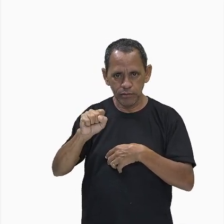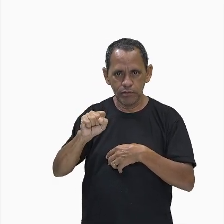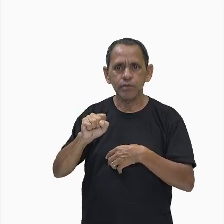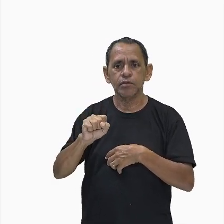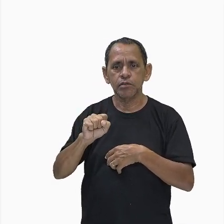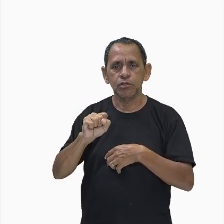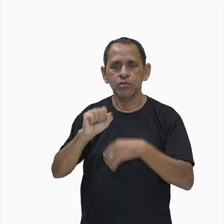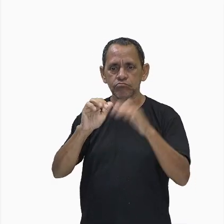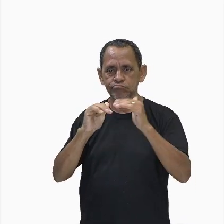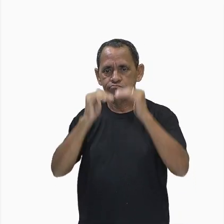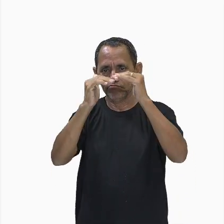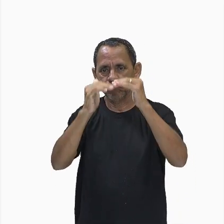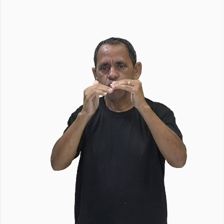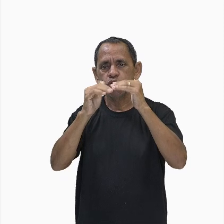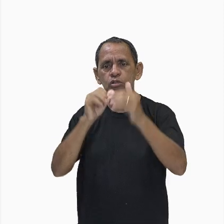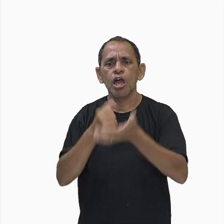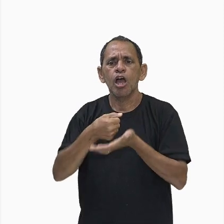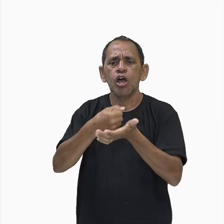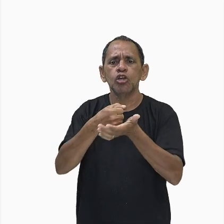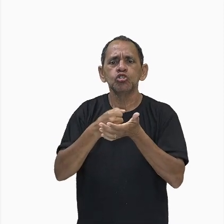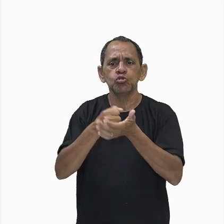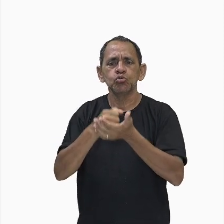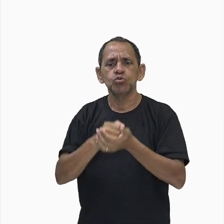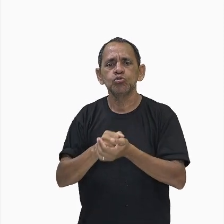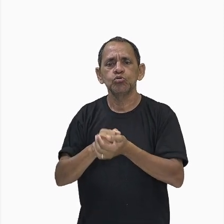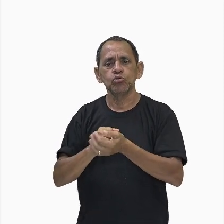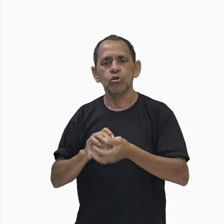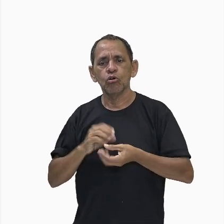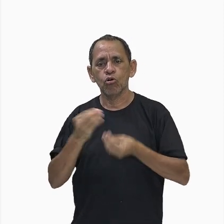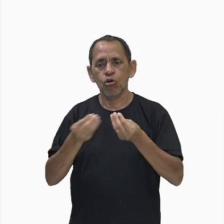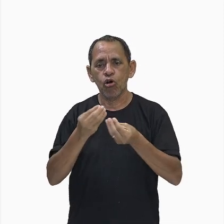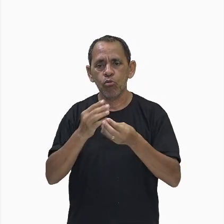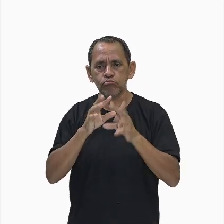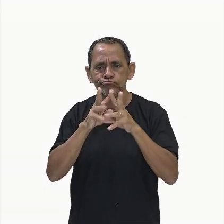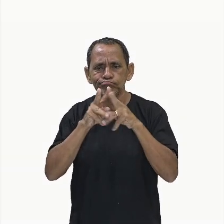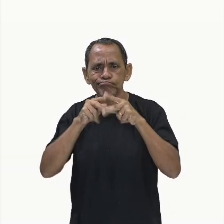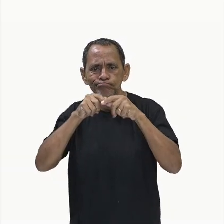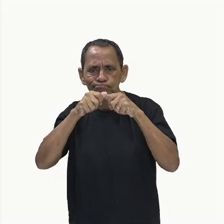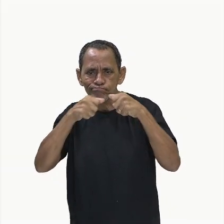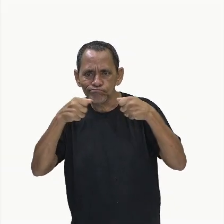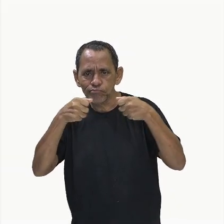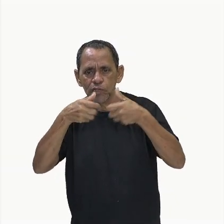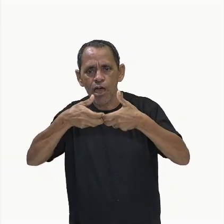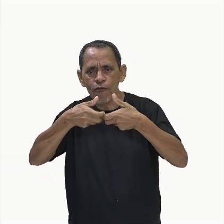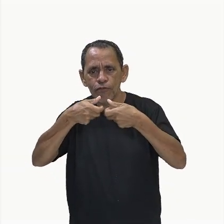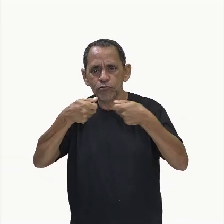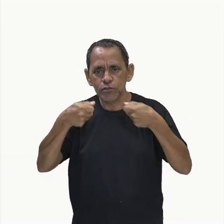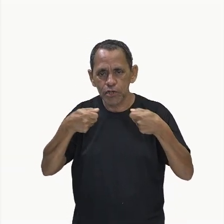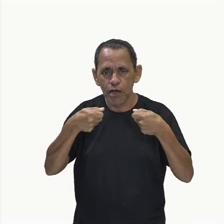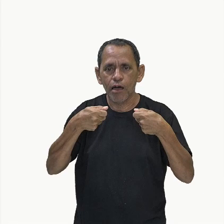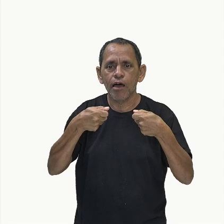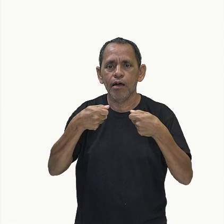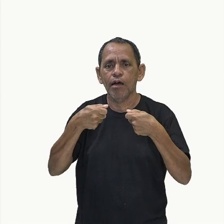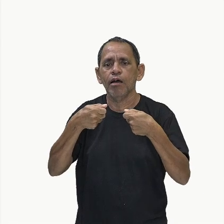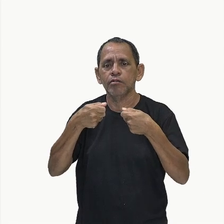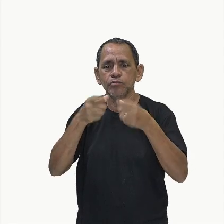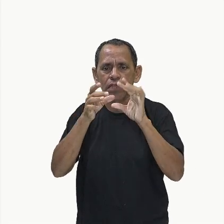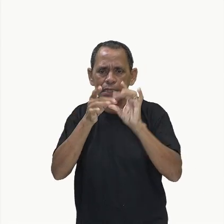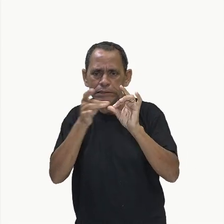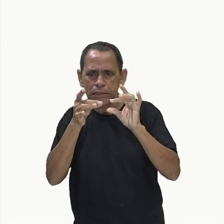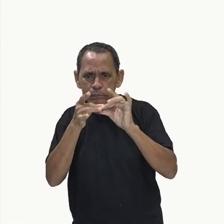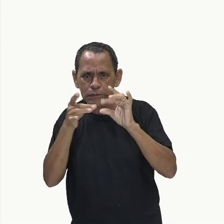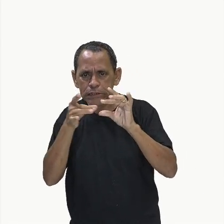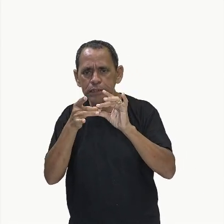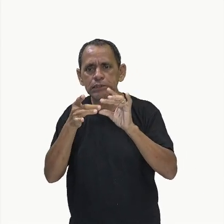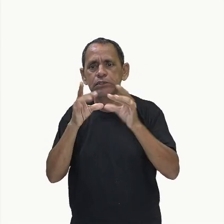a filtrar, umedecer e aquecer. Olha só, funções que essas